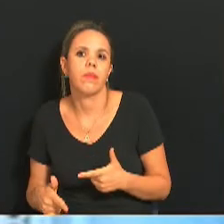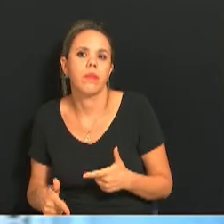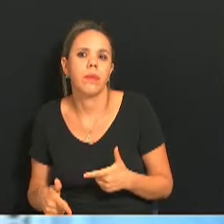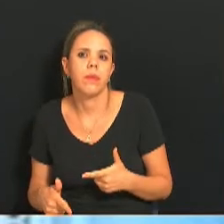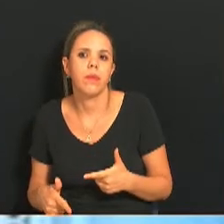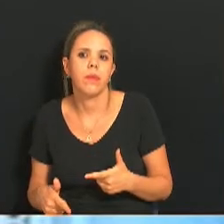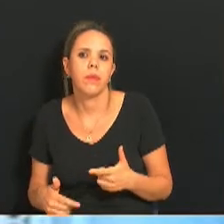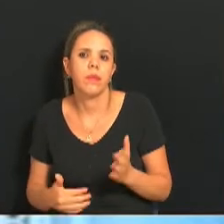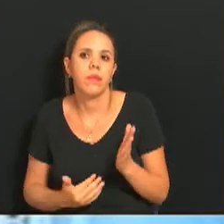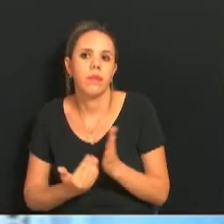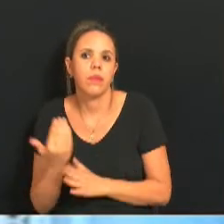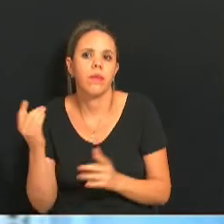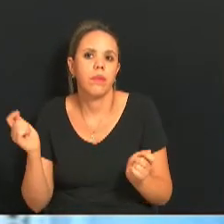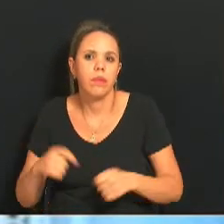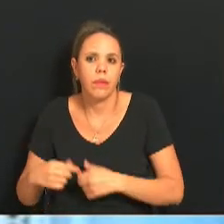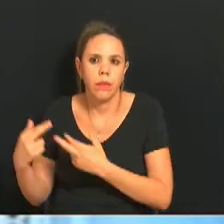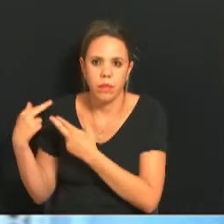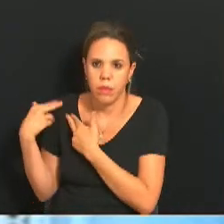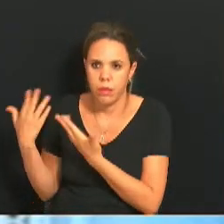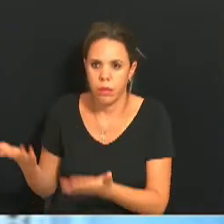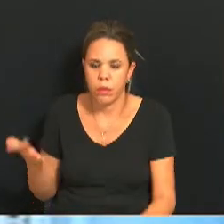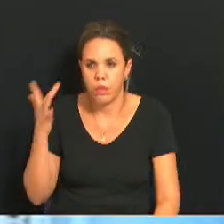sua competência